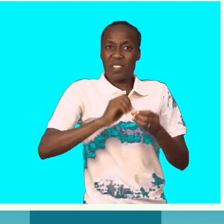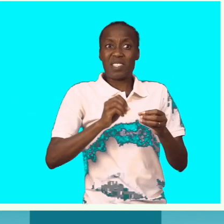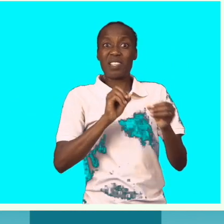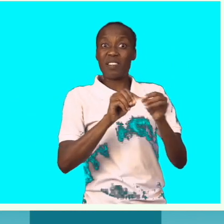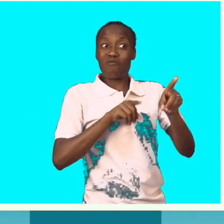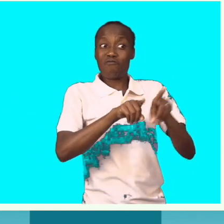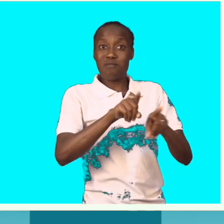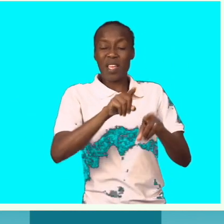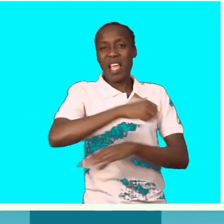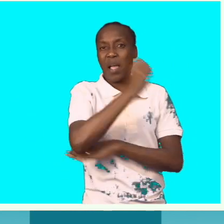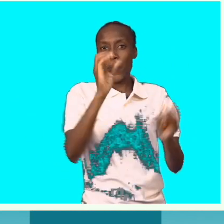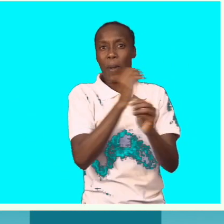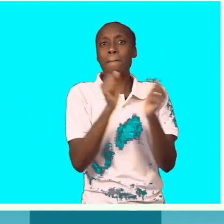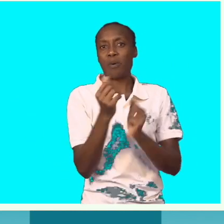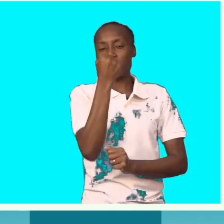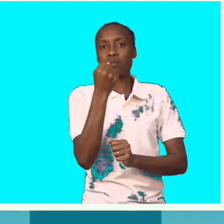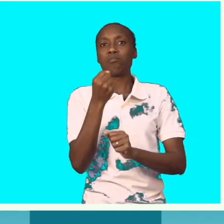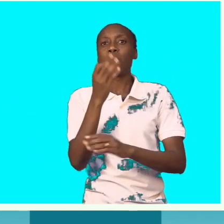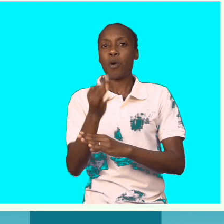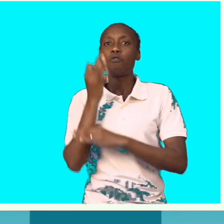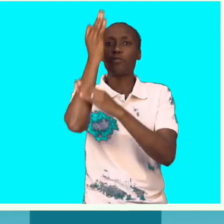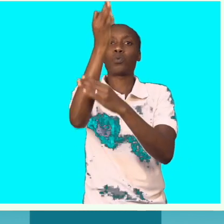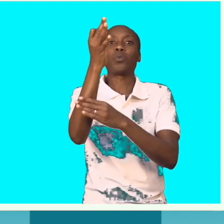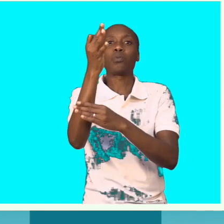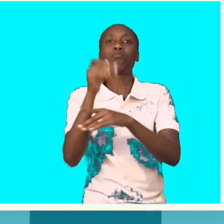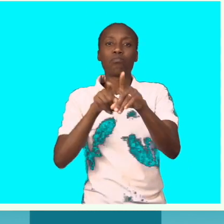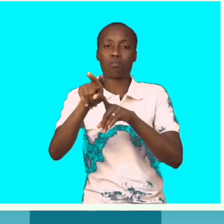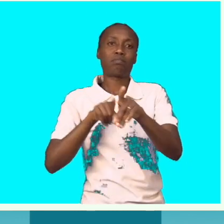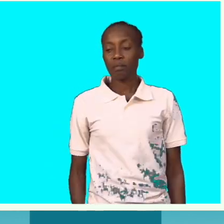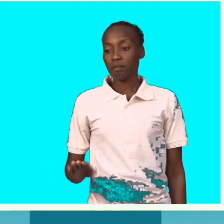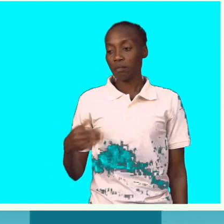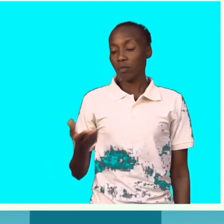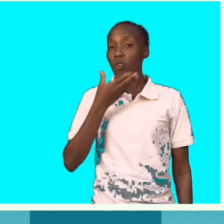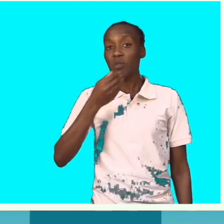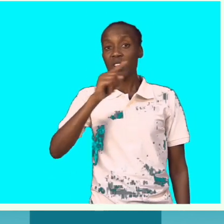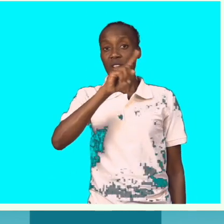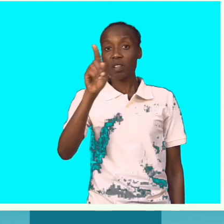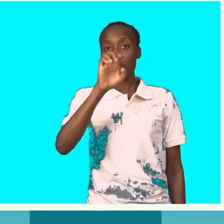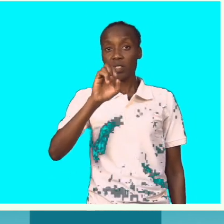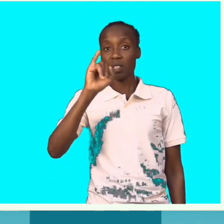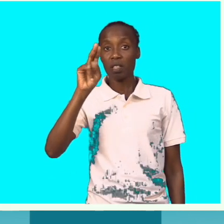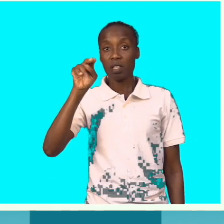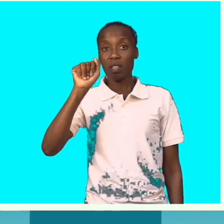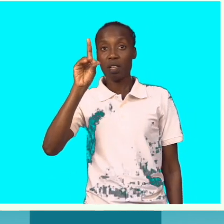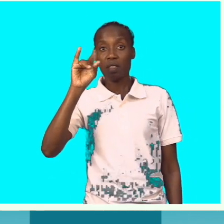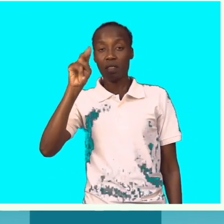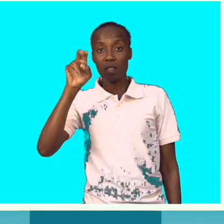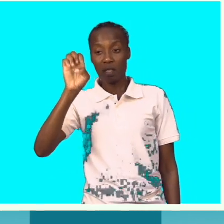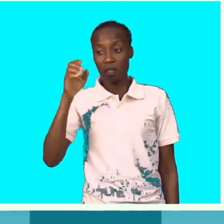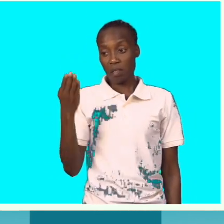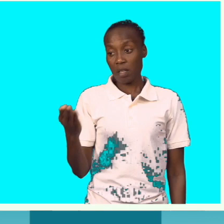Então, nós preferimos não ganhar títulos, mas ganharmos jogadores para o futuro do clube. Zé Nadine Molongo, pai do defesa